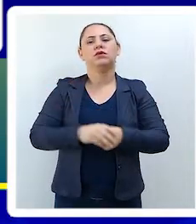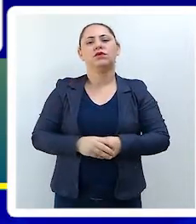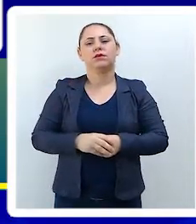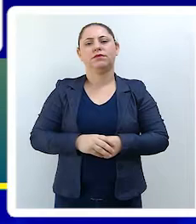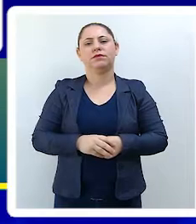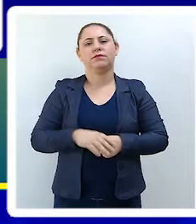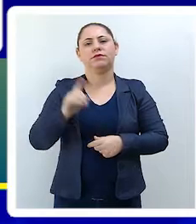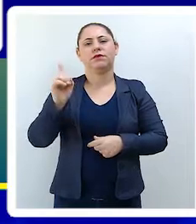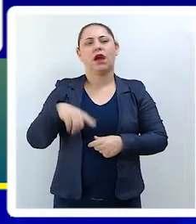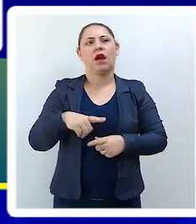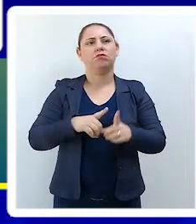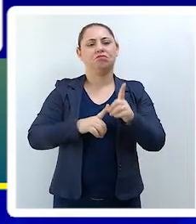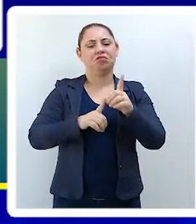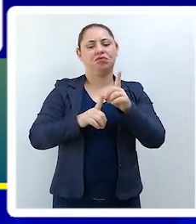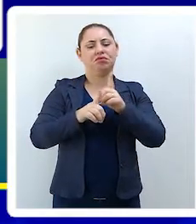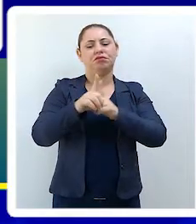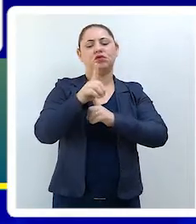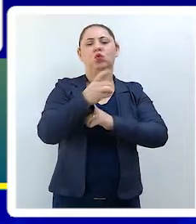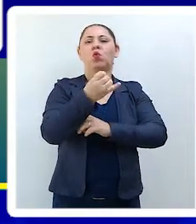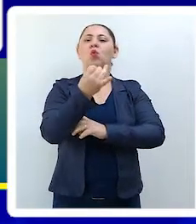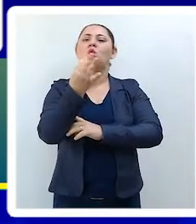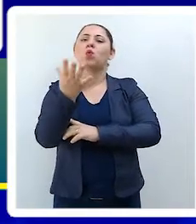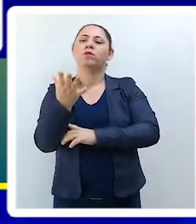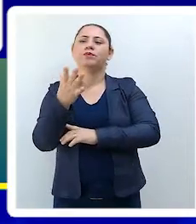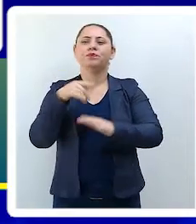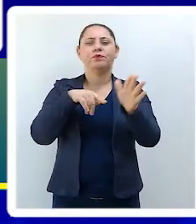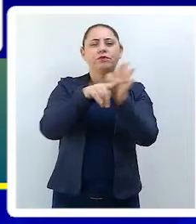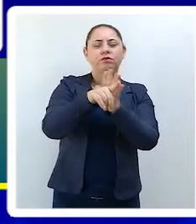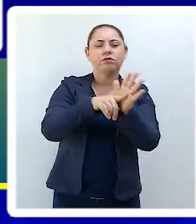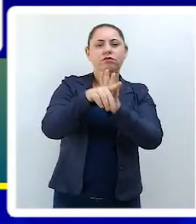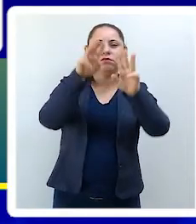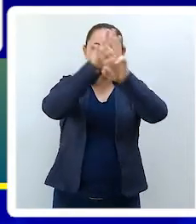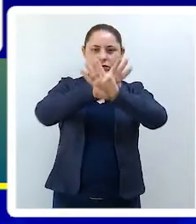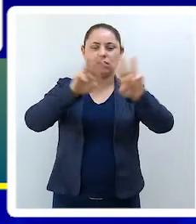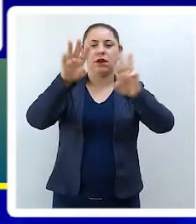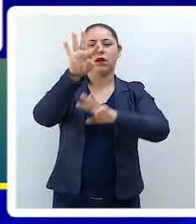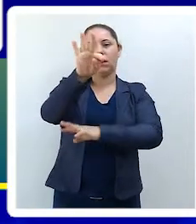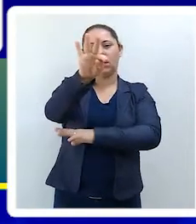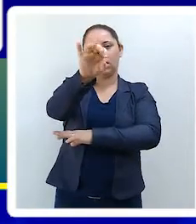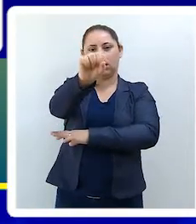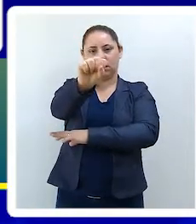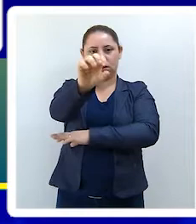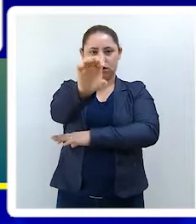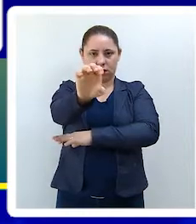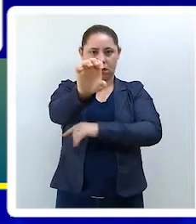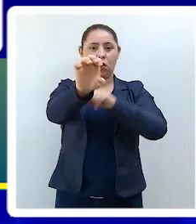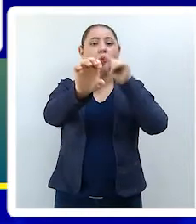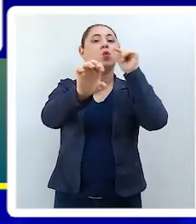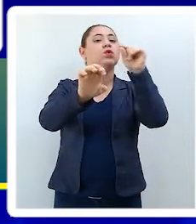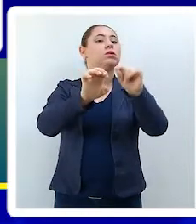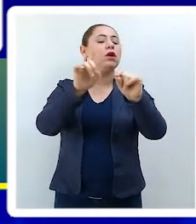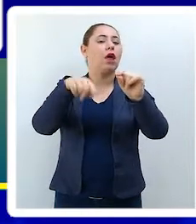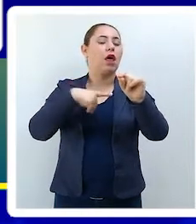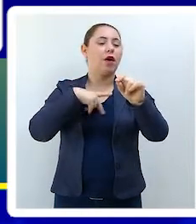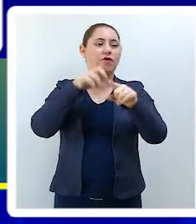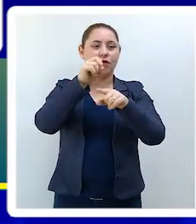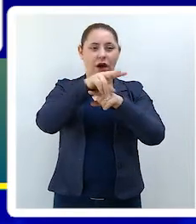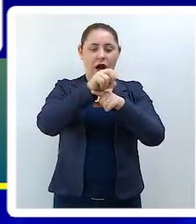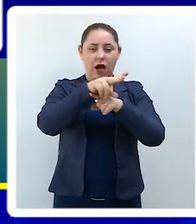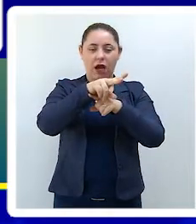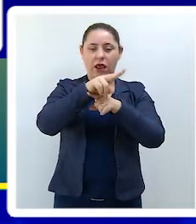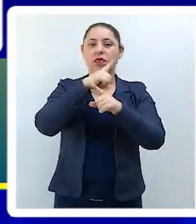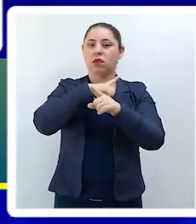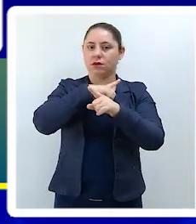hoje, assim, os dados estatísticos, né, que a gente pode até buscar lá no site do TSE, é que essa reserva